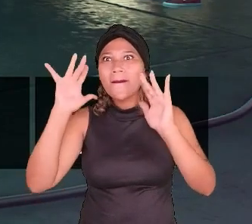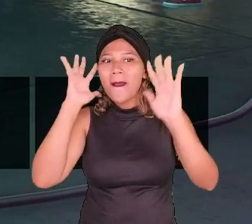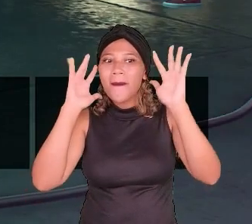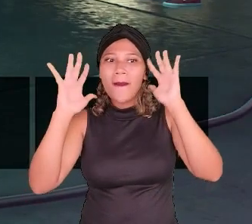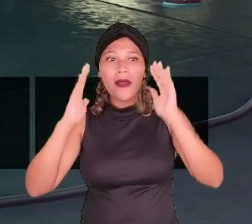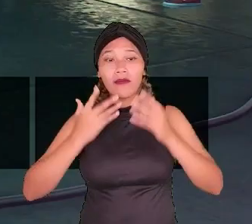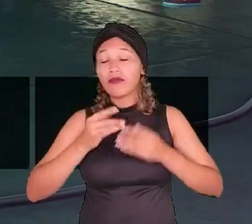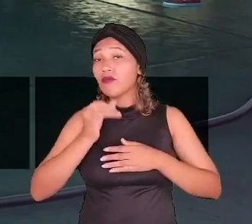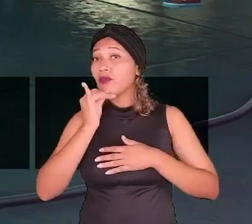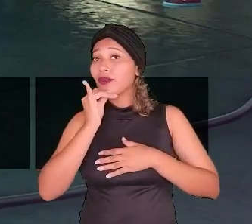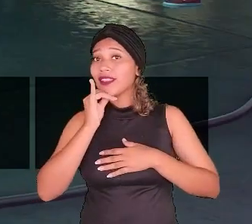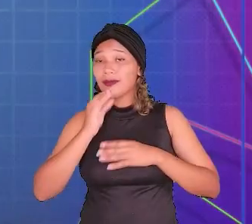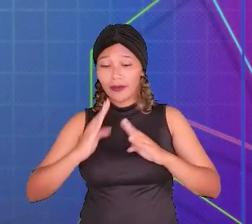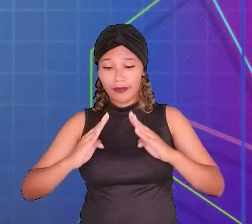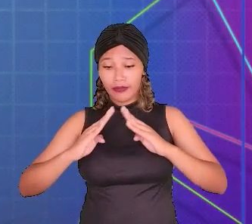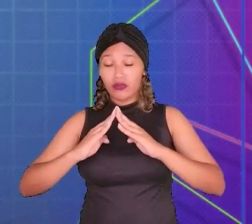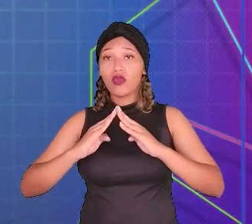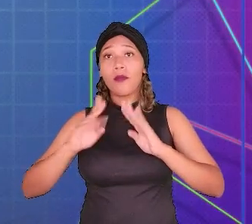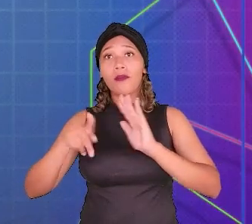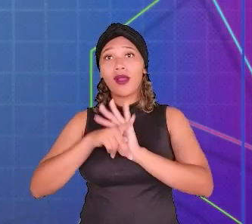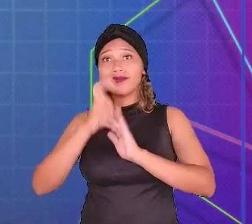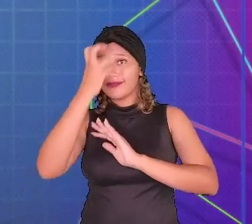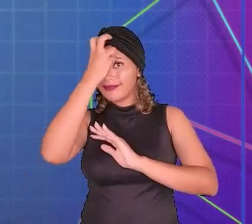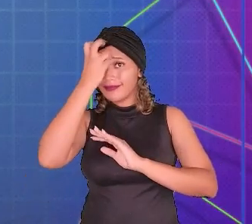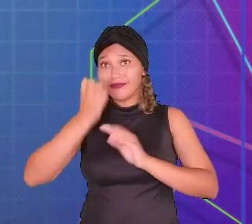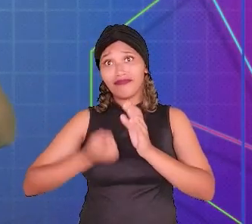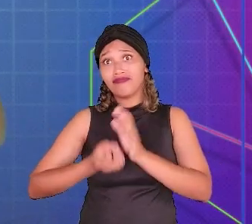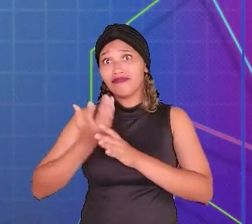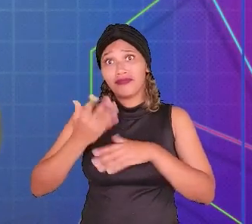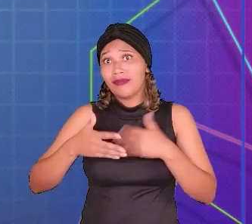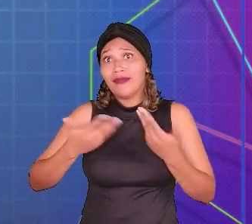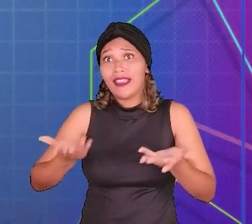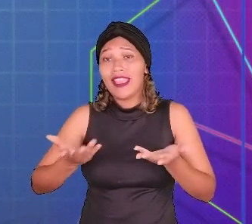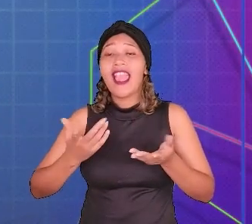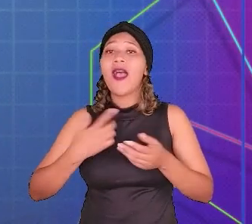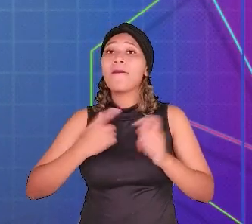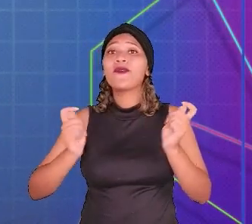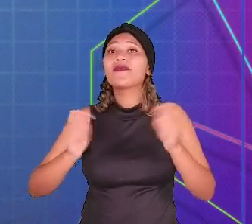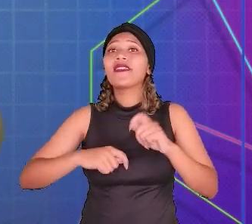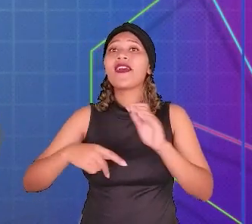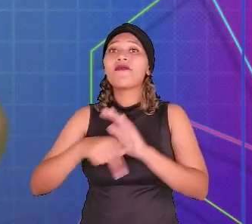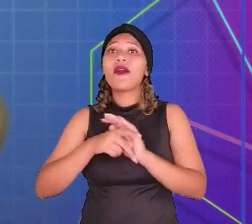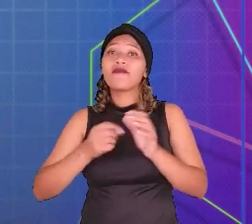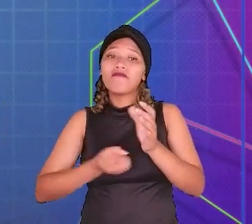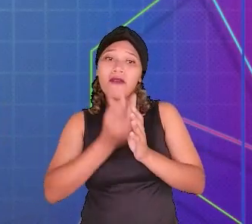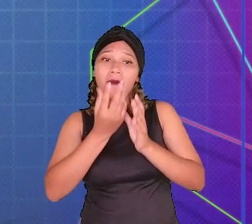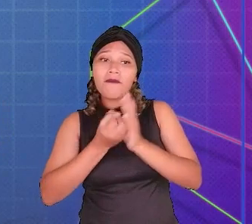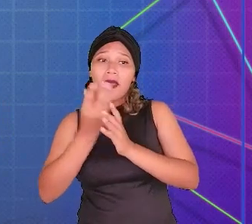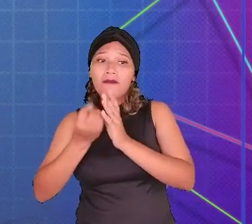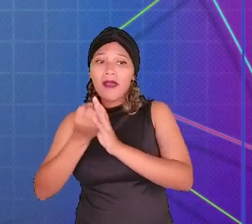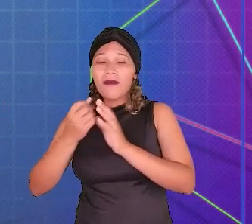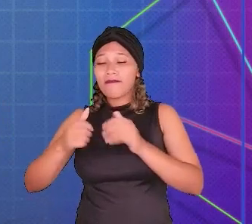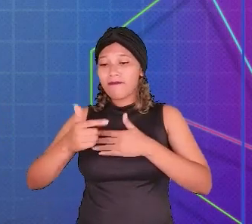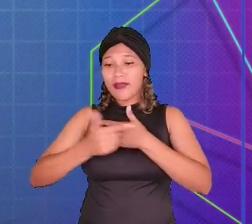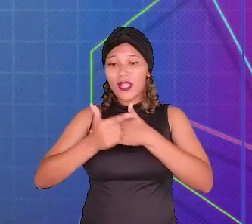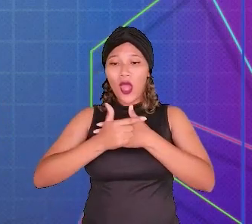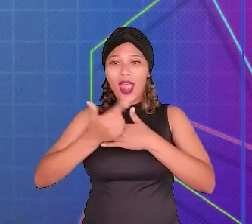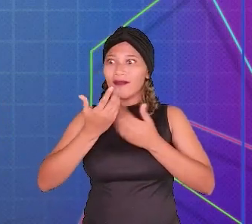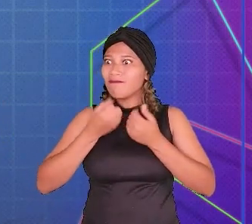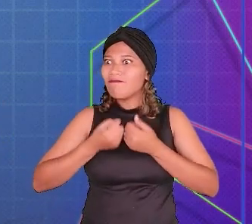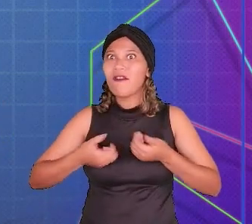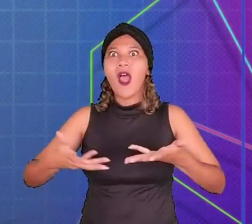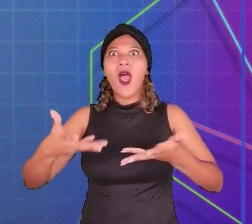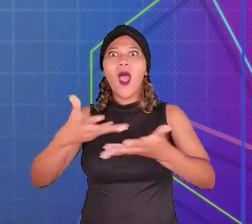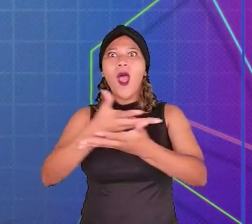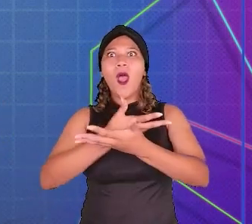uma pirâmide em um mundo virtual. Quando uma possibilidade de jogo oferece a possibilidade de customização de personagens, isso